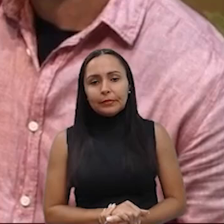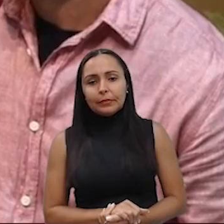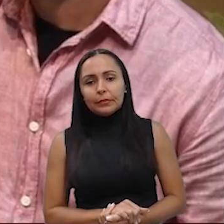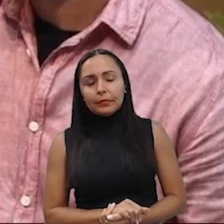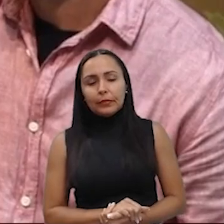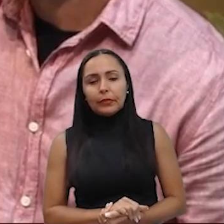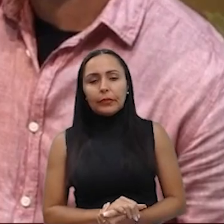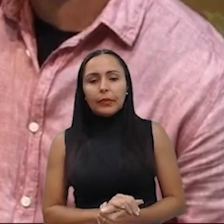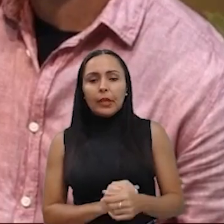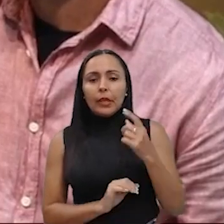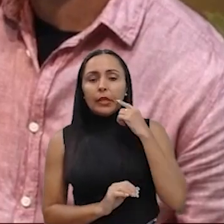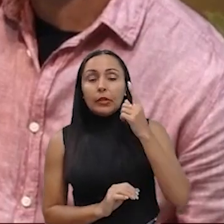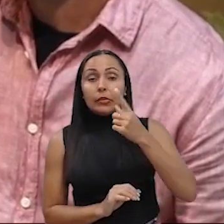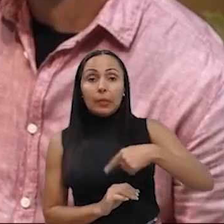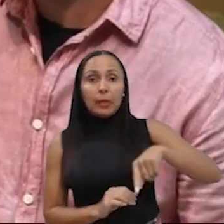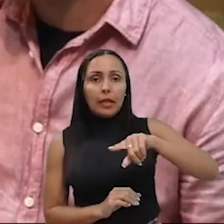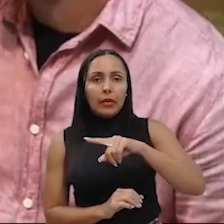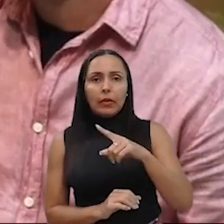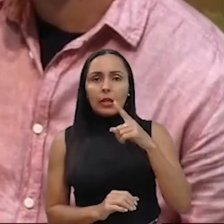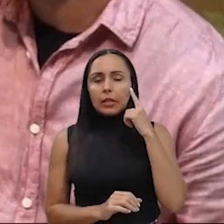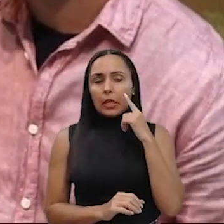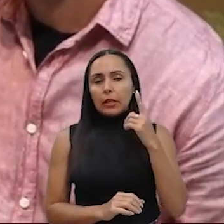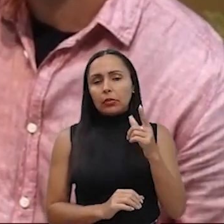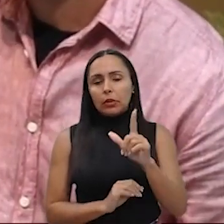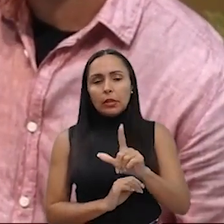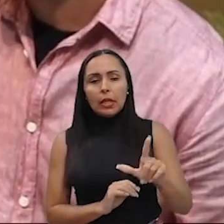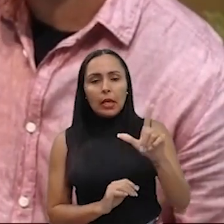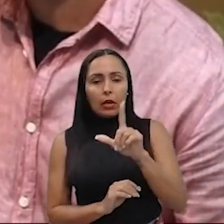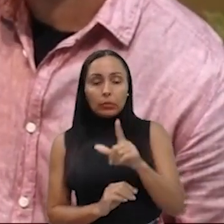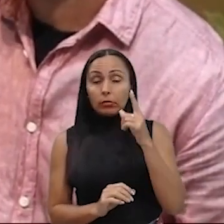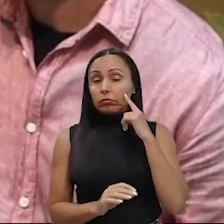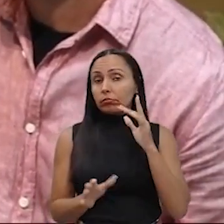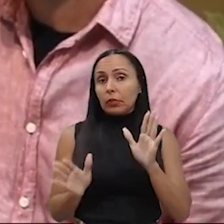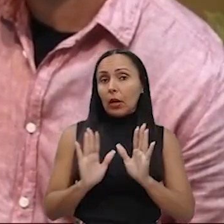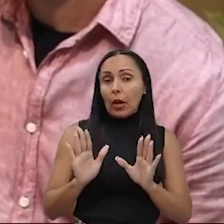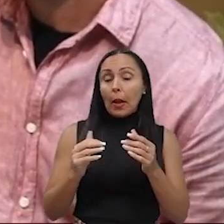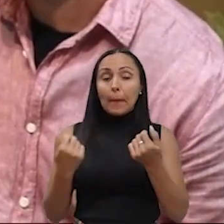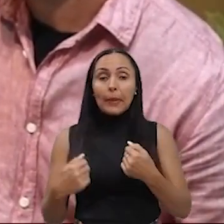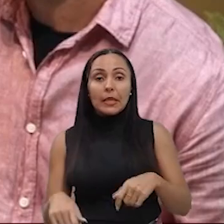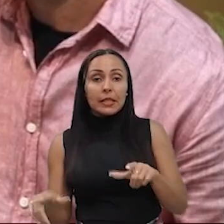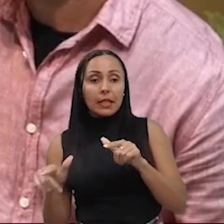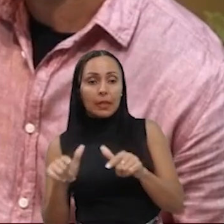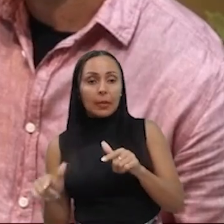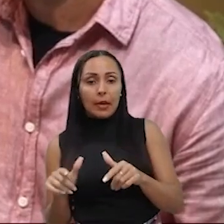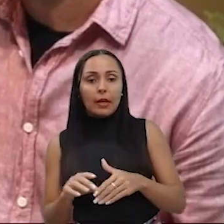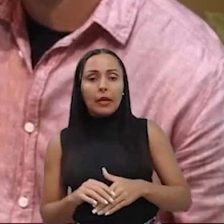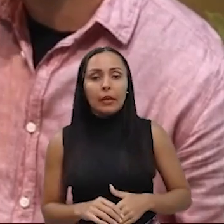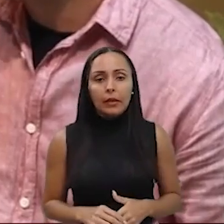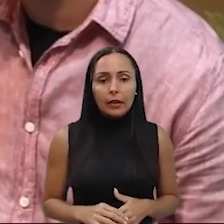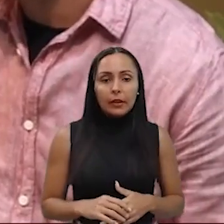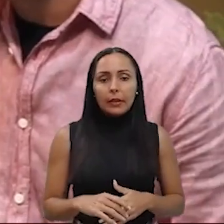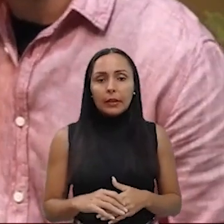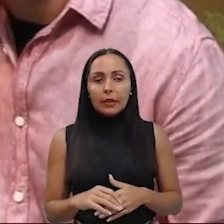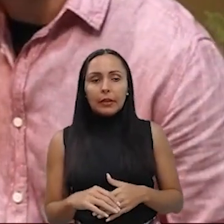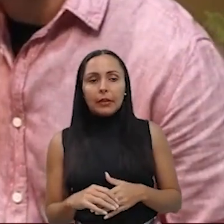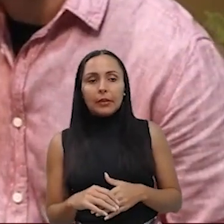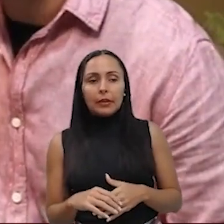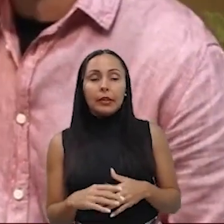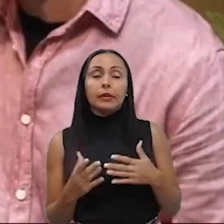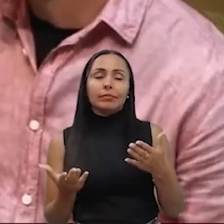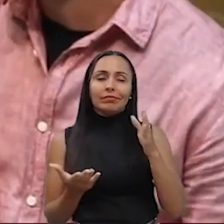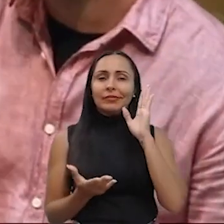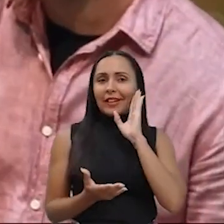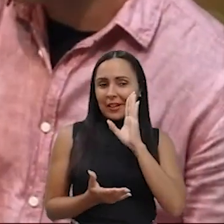isso aí de forma literal. A gente precisa trabalhar isso também dentro das escolhas tradutórias. Muito legal. Uma aula,